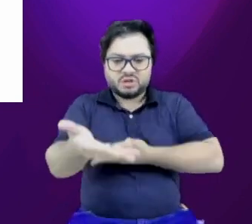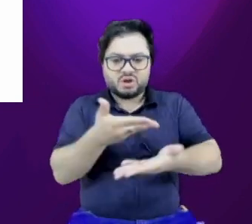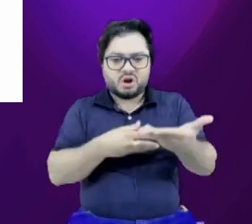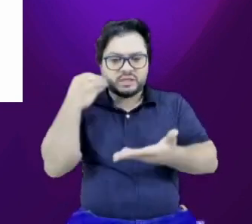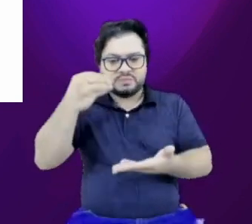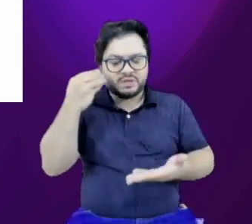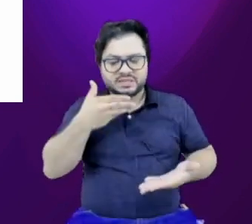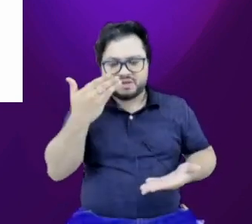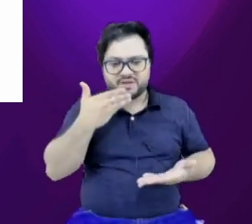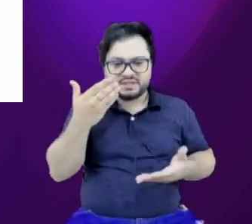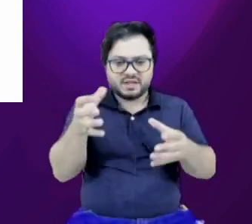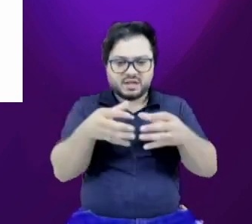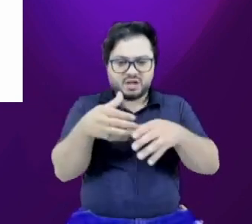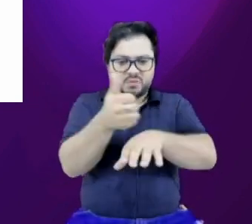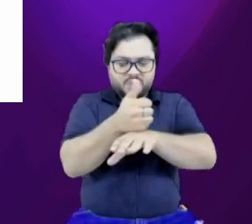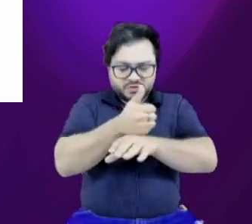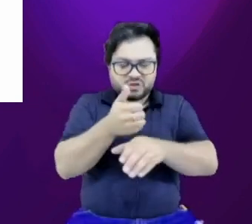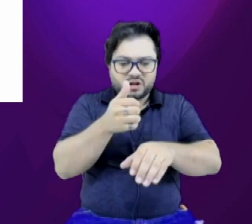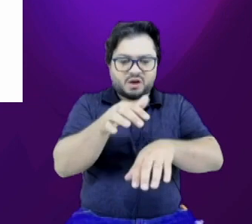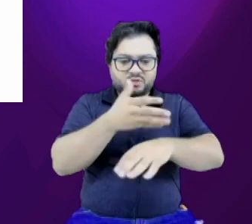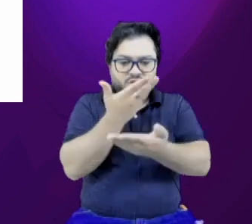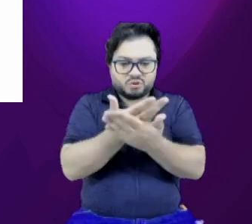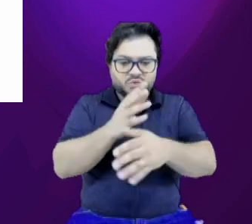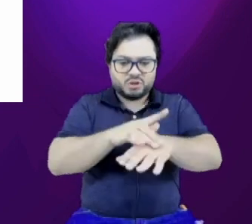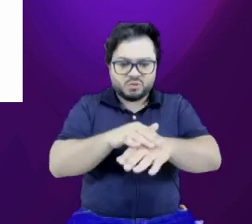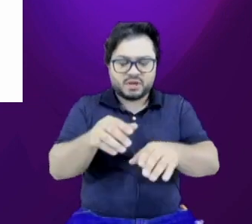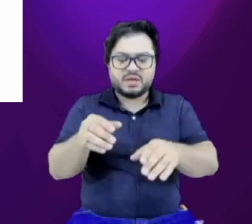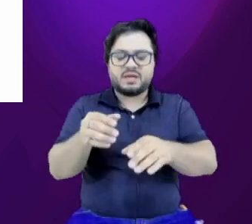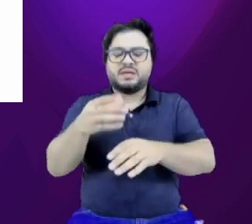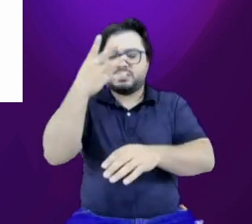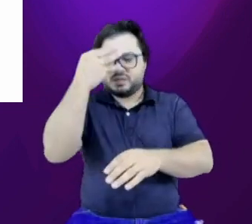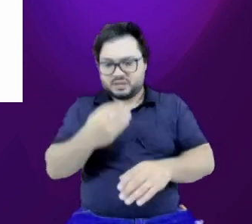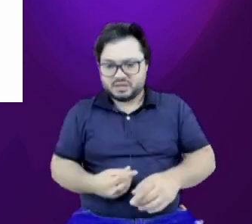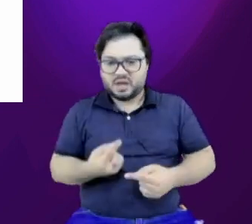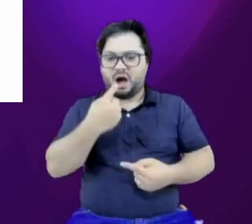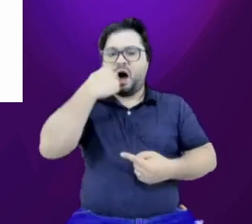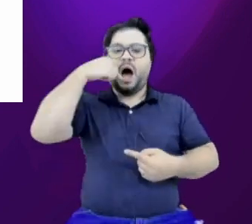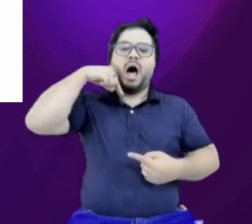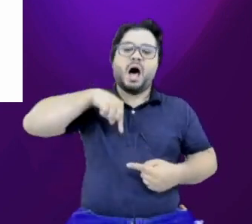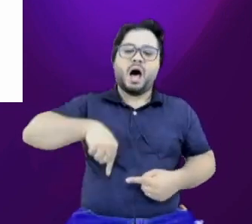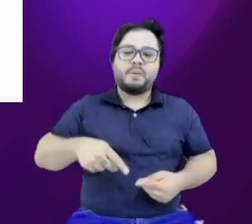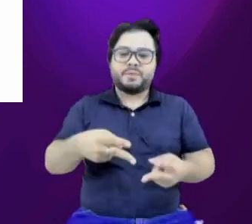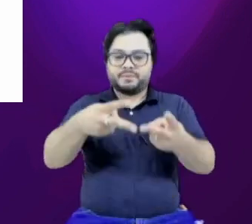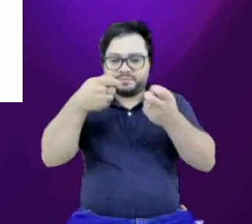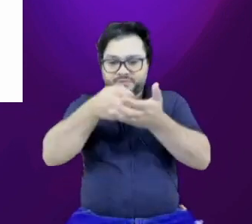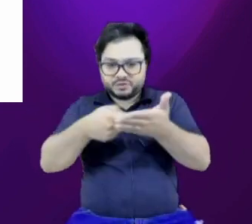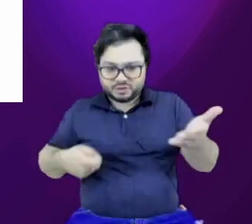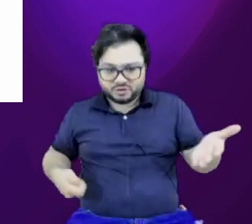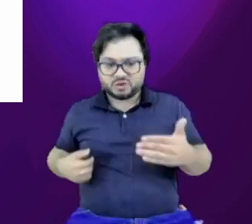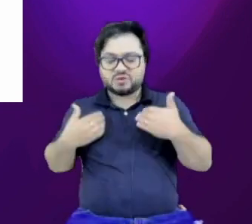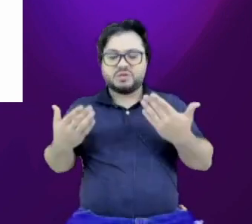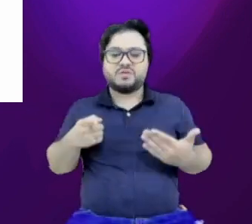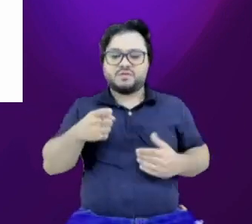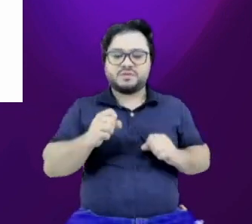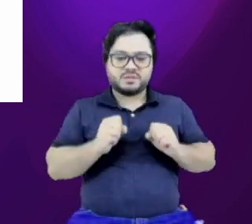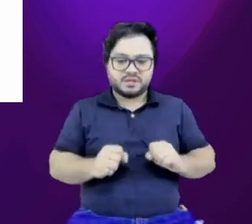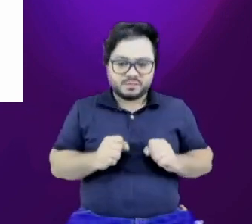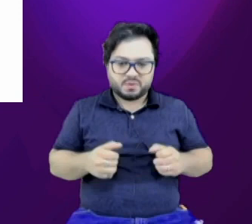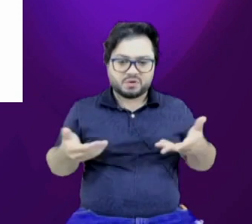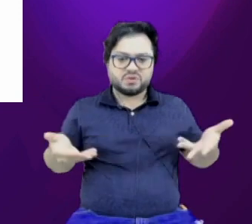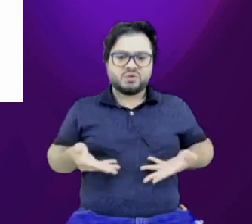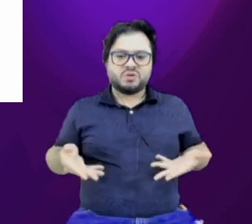entre patologista, radiologista e endoscopista para uma definição diagnóstica. Então, você pode hoje